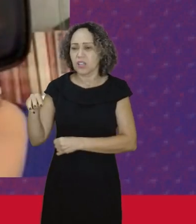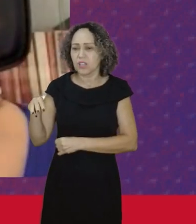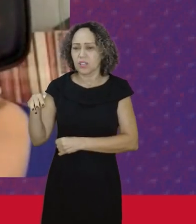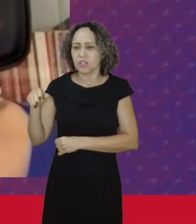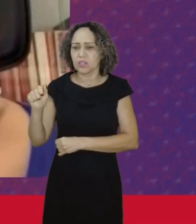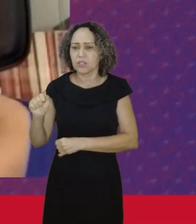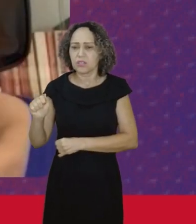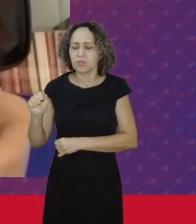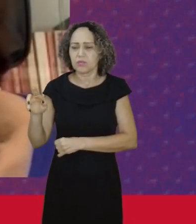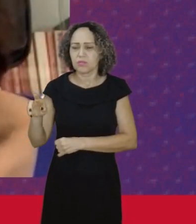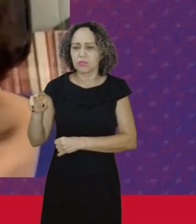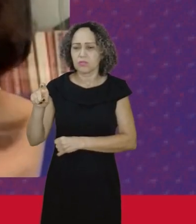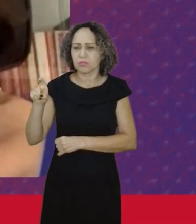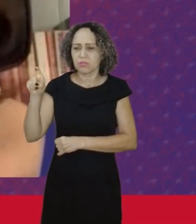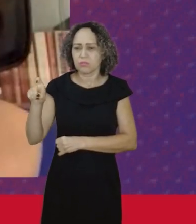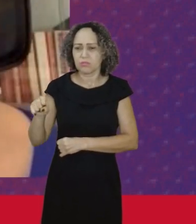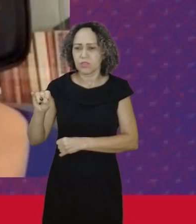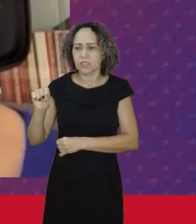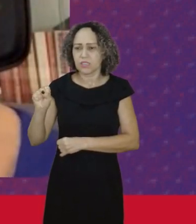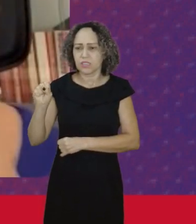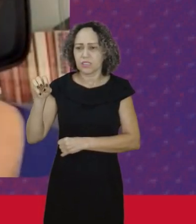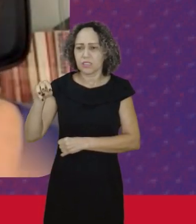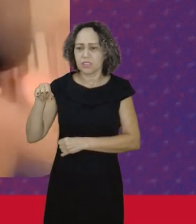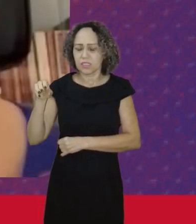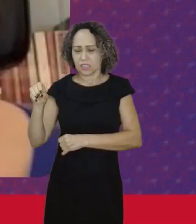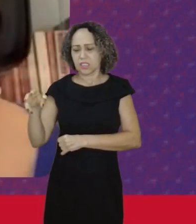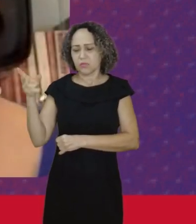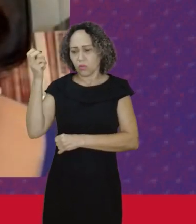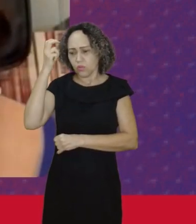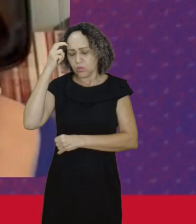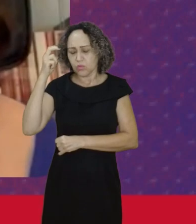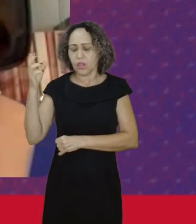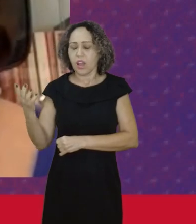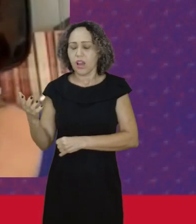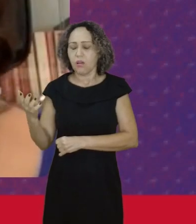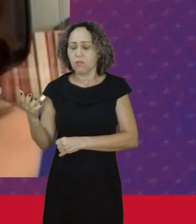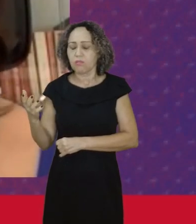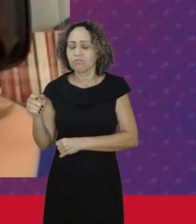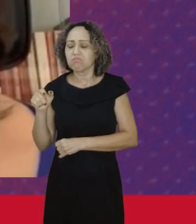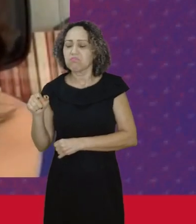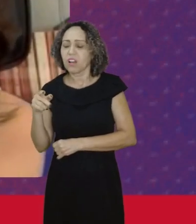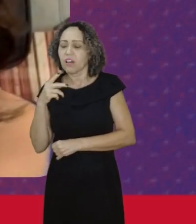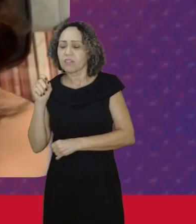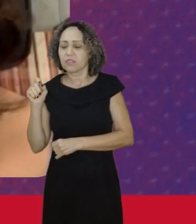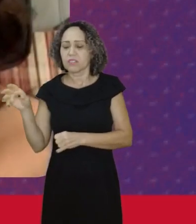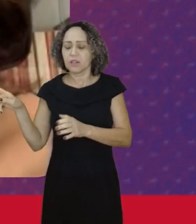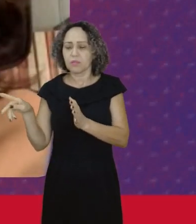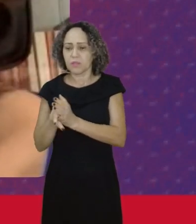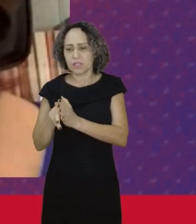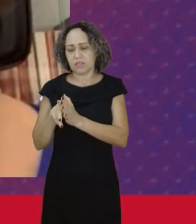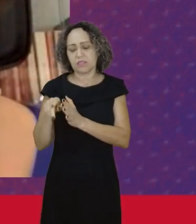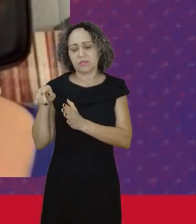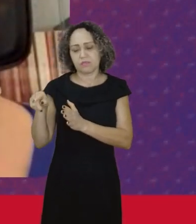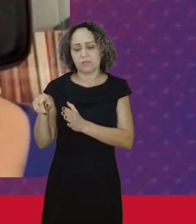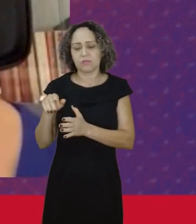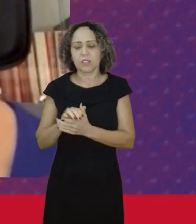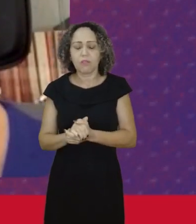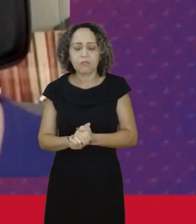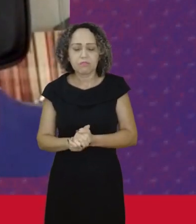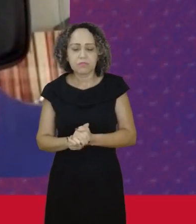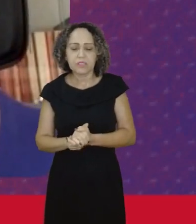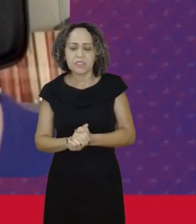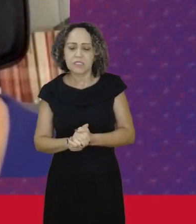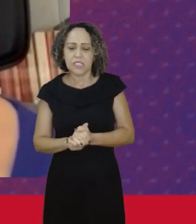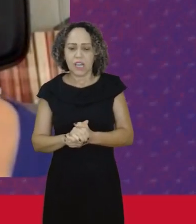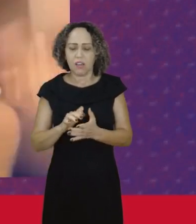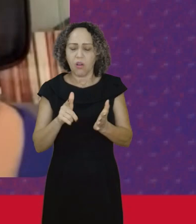comentaram isso, inclusive jornais de direita, como Le Monde e outros, comentaram essas afirmações, dizendo que os acordos de Paris